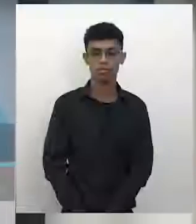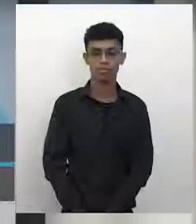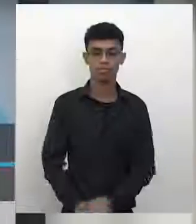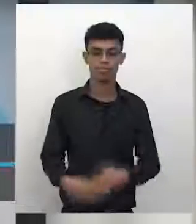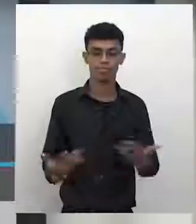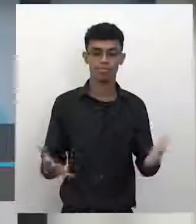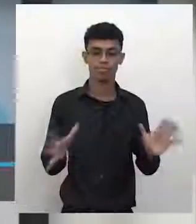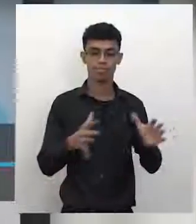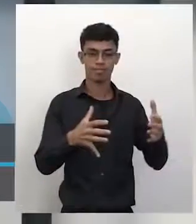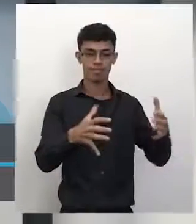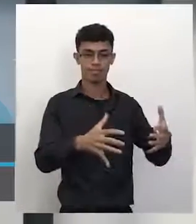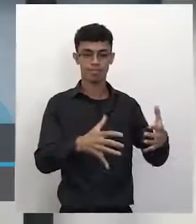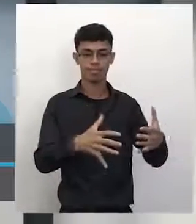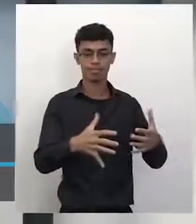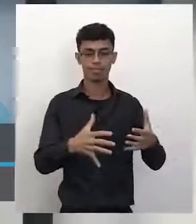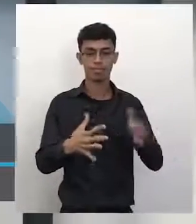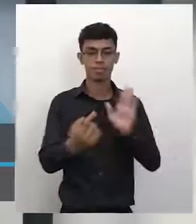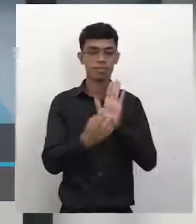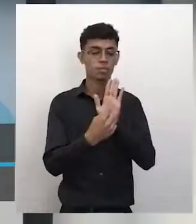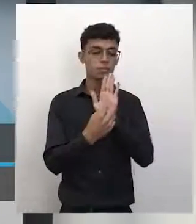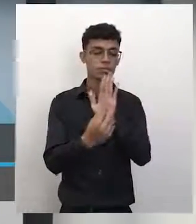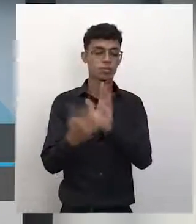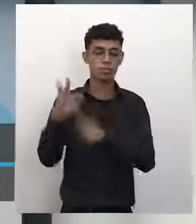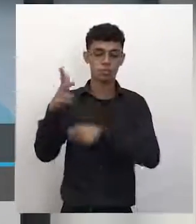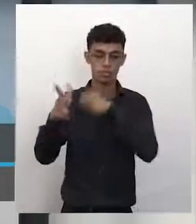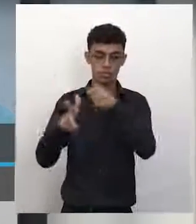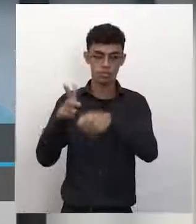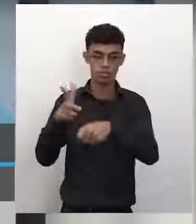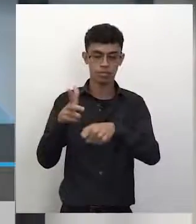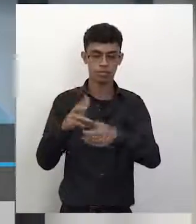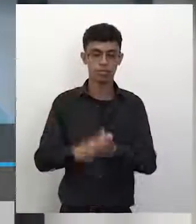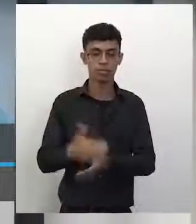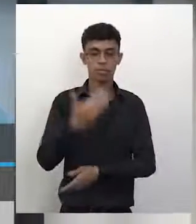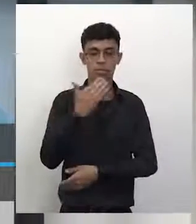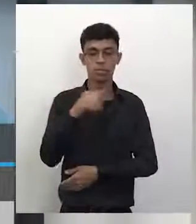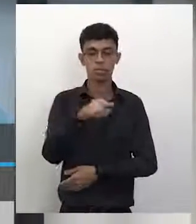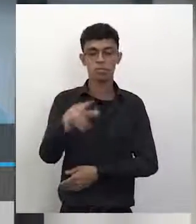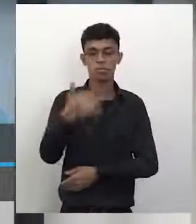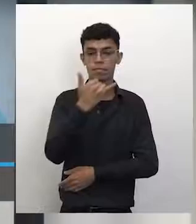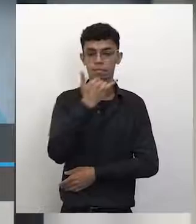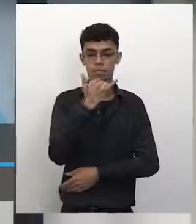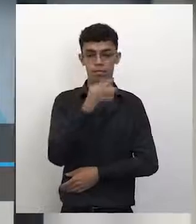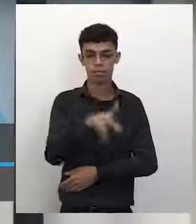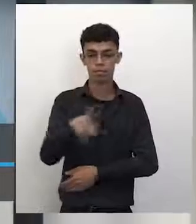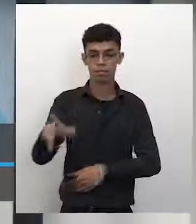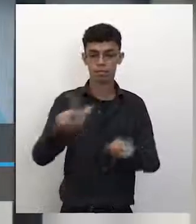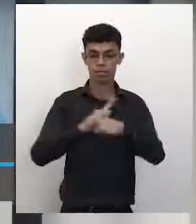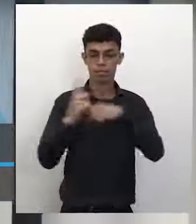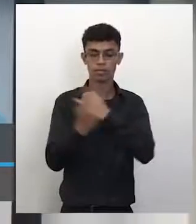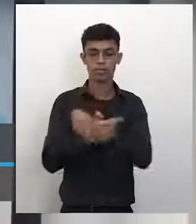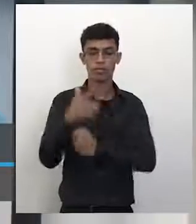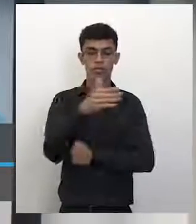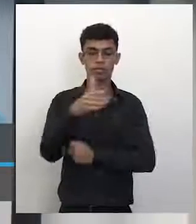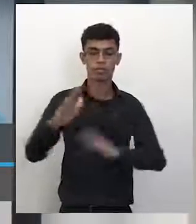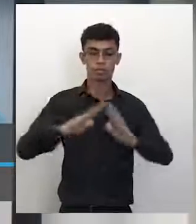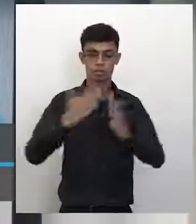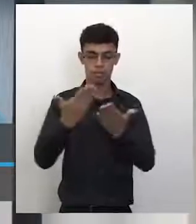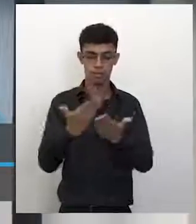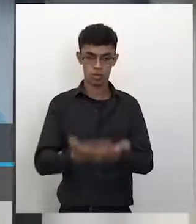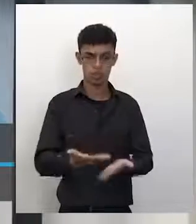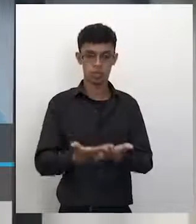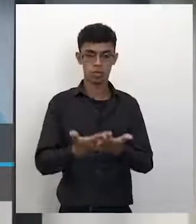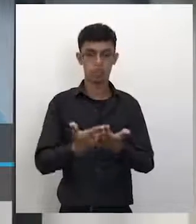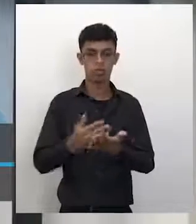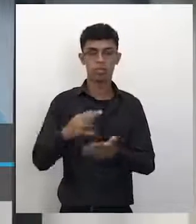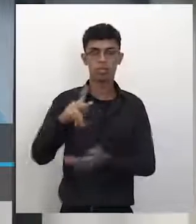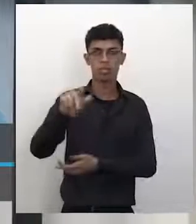Aí, turma. Bom, trouxe mais um, mas é, eu queria pedir desculpa aos professores de geografia que estão na aula, que eu falei que